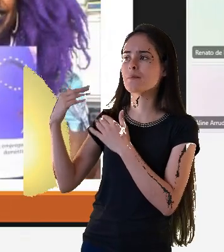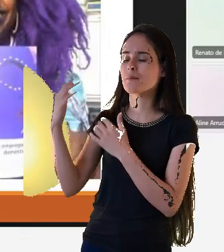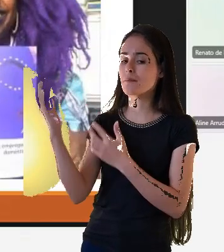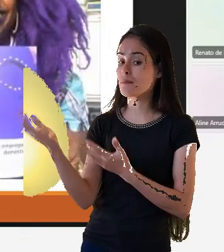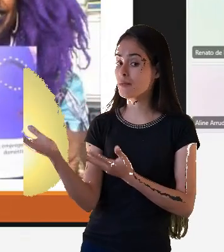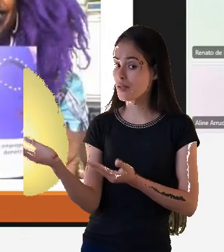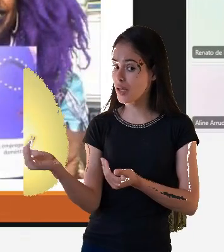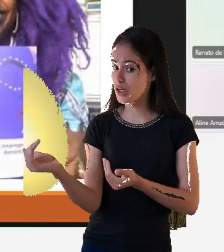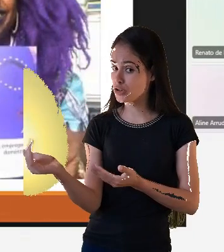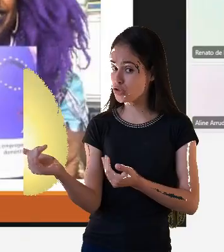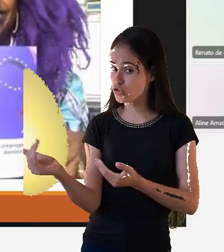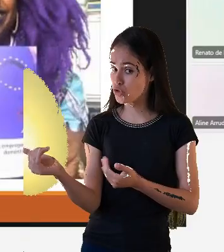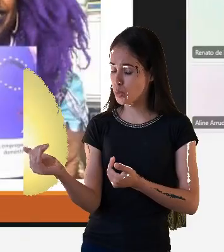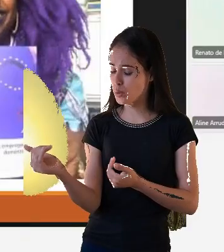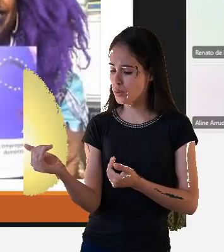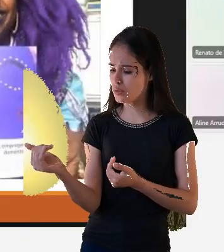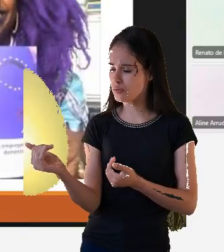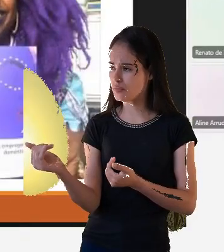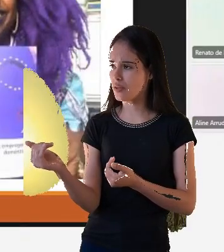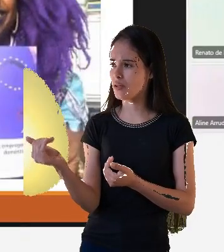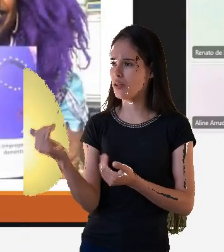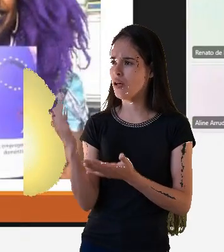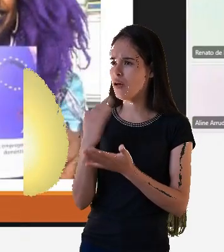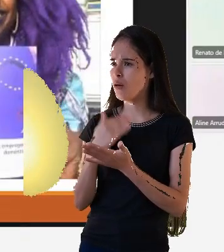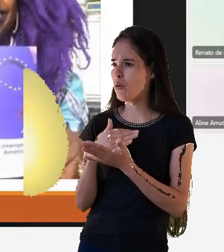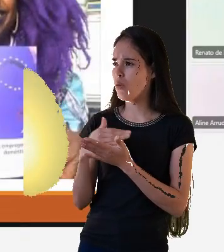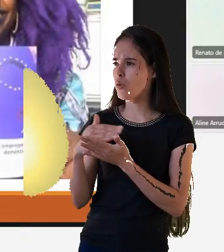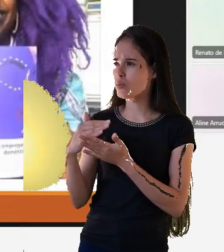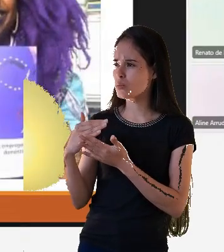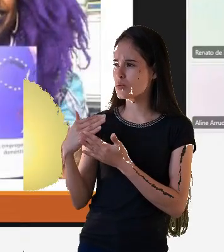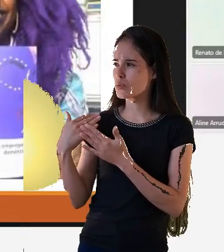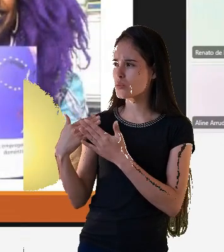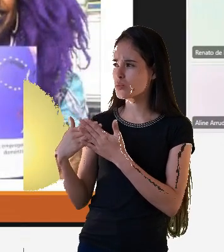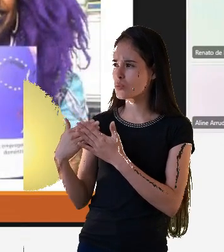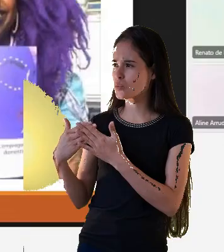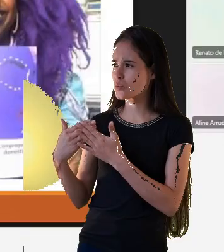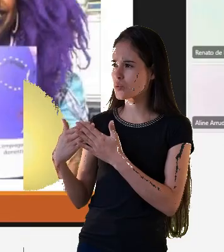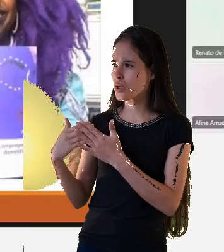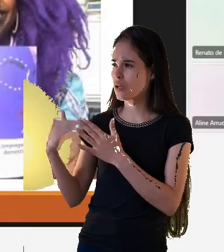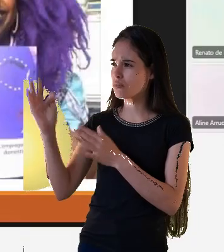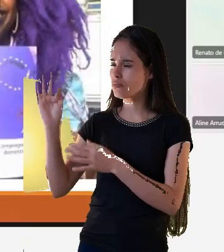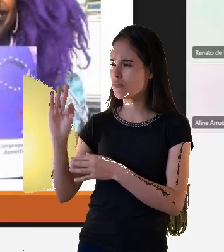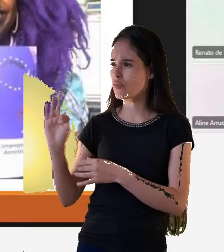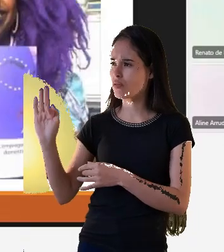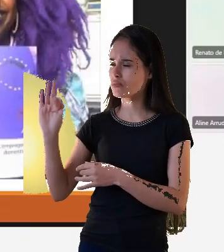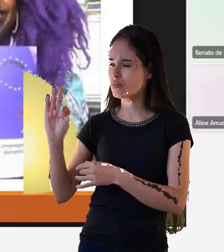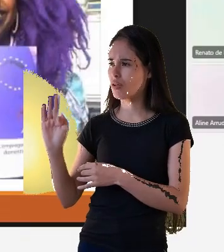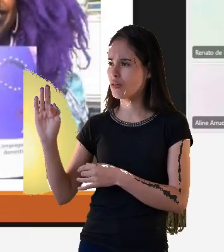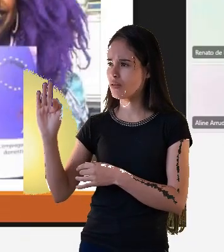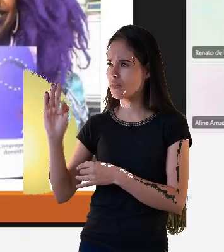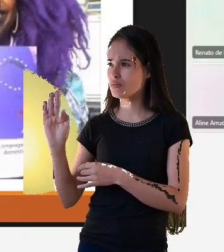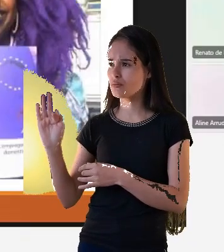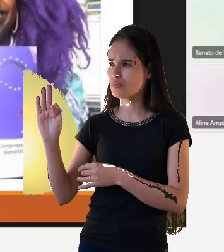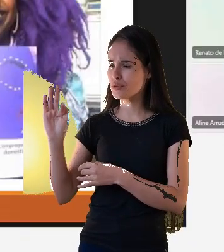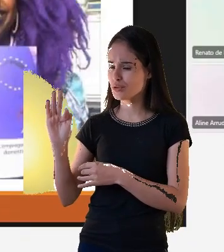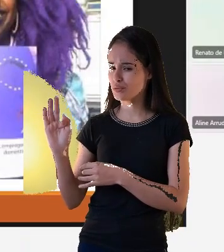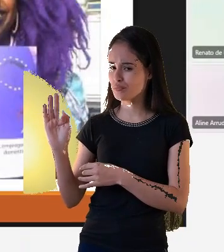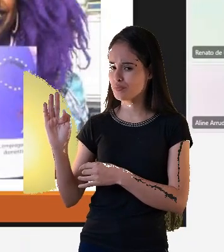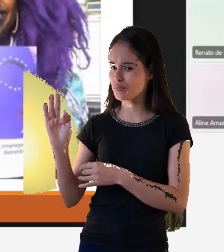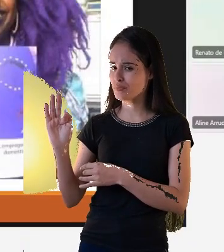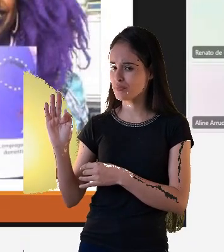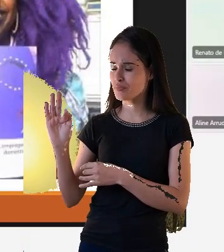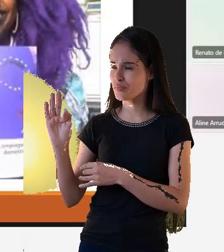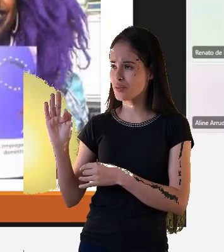entrando na universidade, dela falar que ela teve um desejo muito grande de fazer faculdade. E lá no